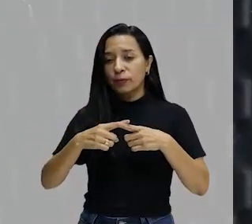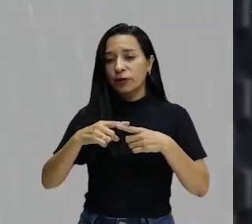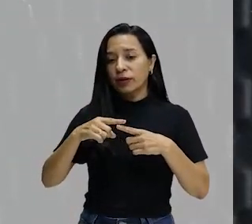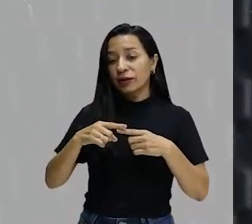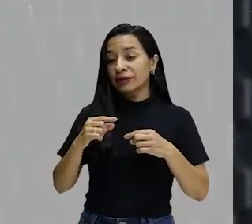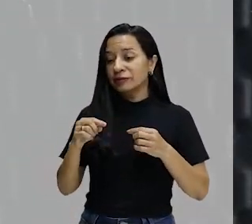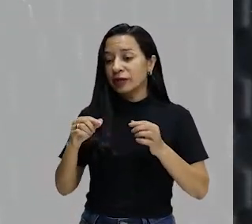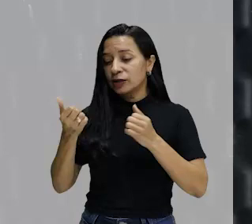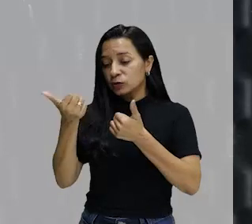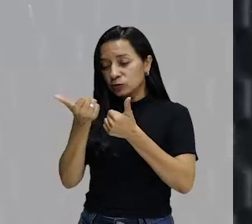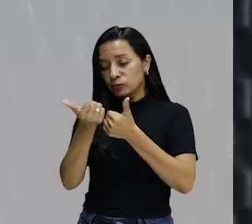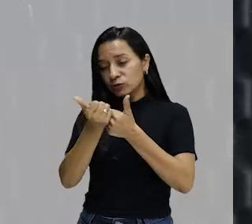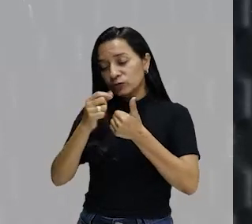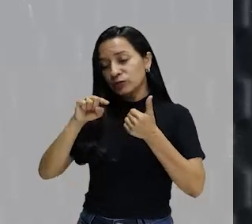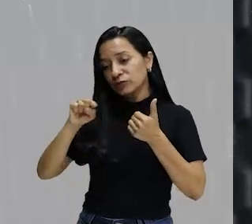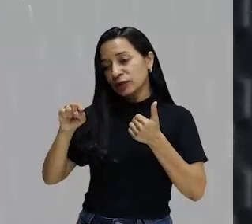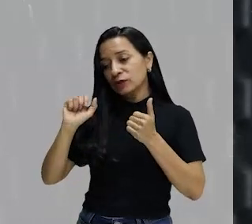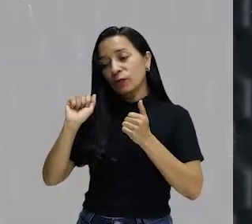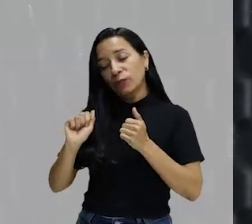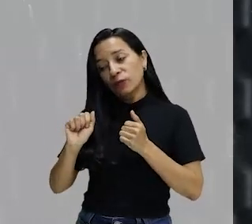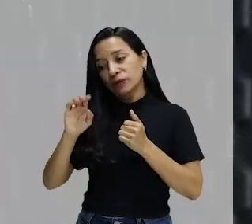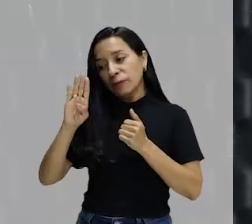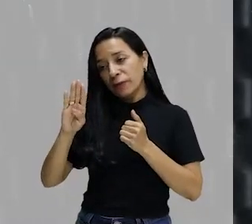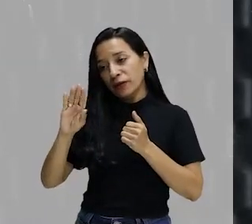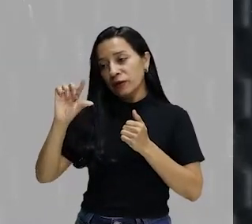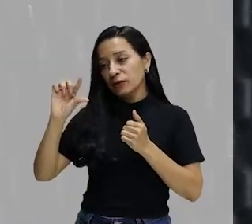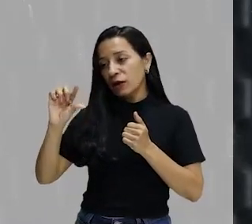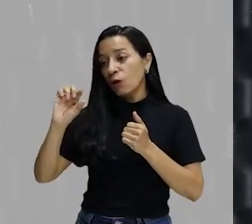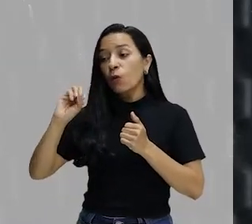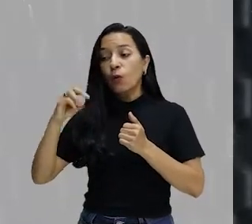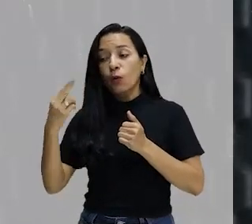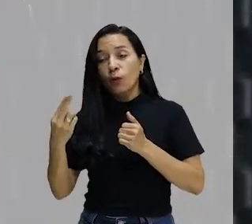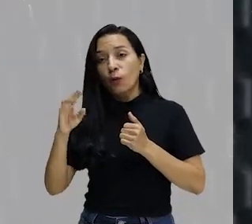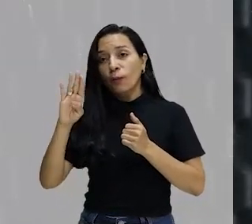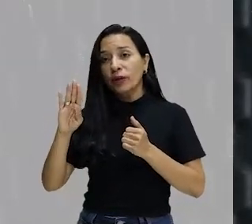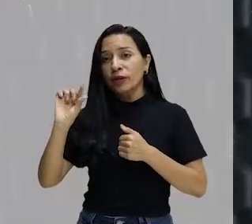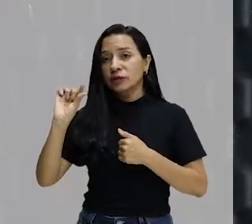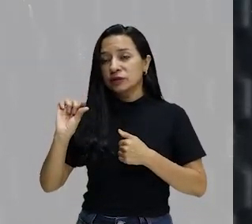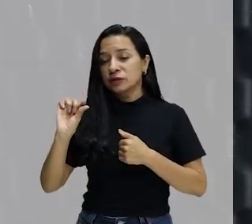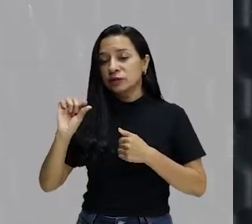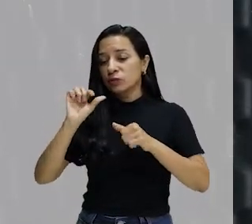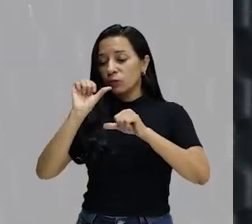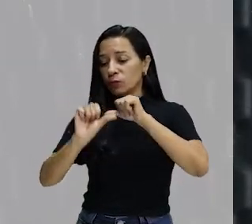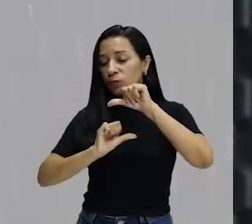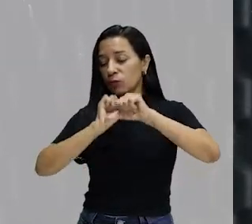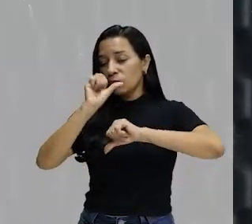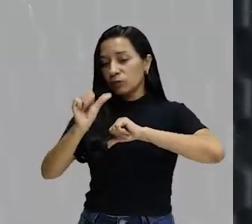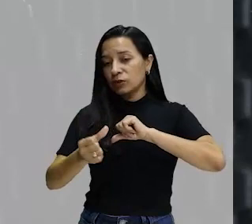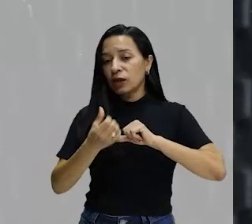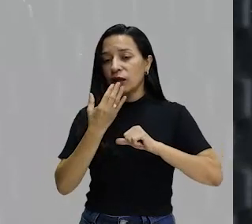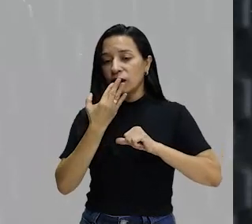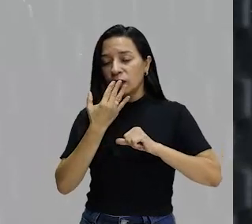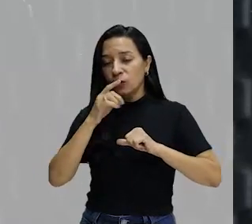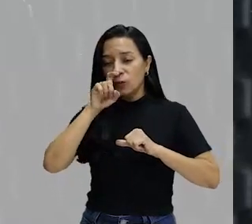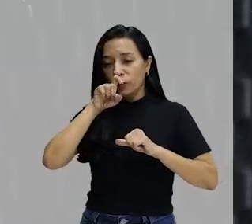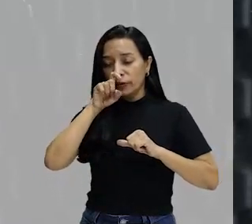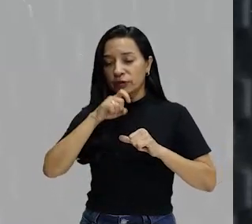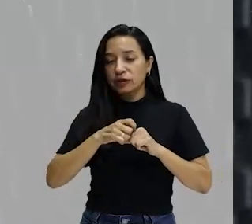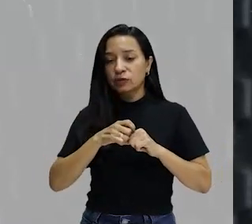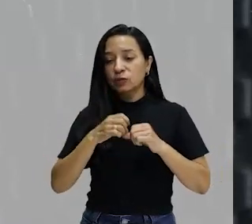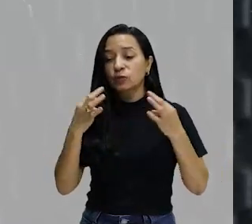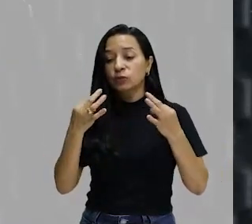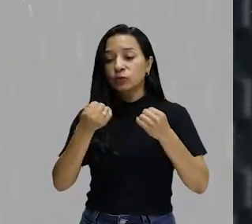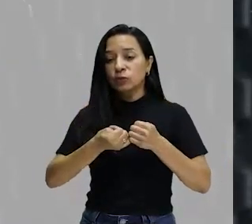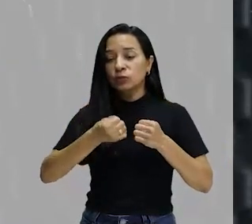Bzão ou pode ter um Bzinho, tanto faz. Não vai mudar a cor do periquito. Então, todos os amarelos, eles possuem